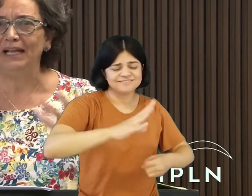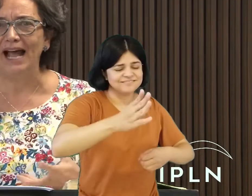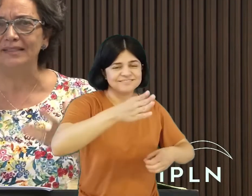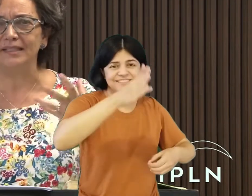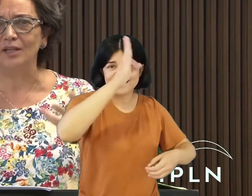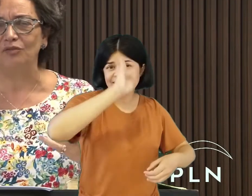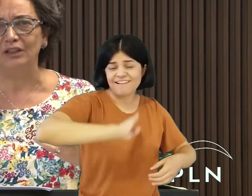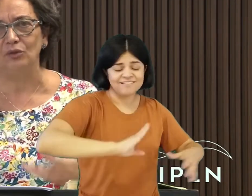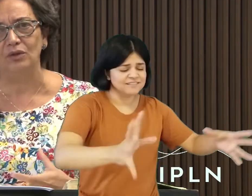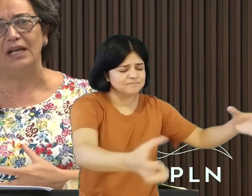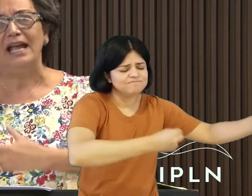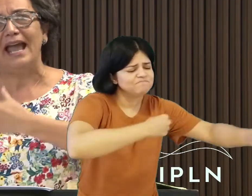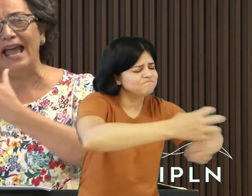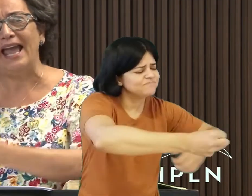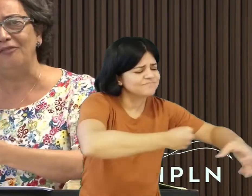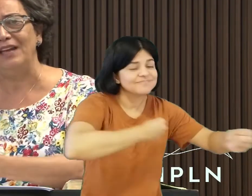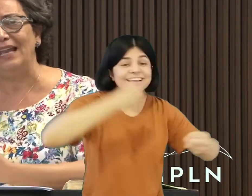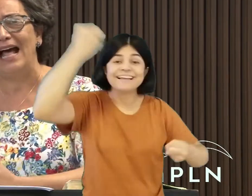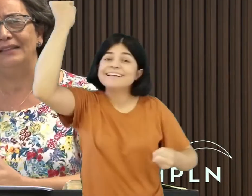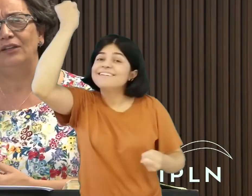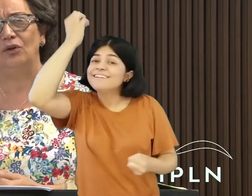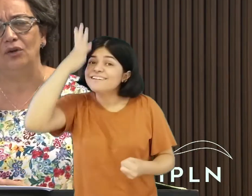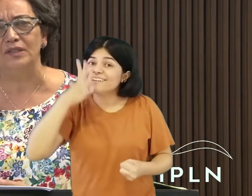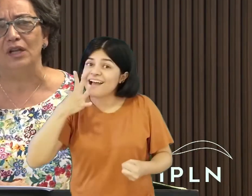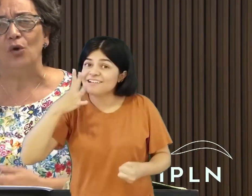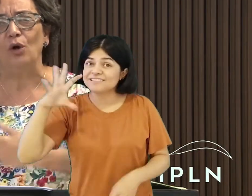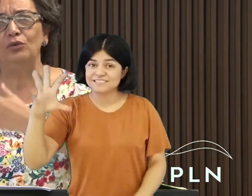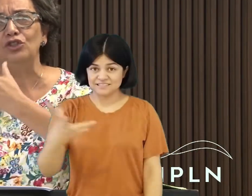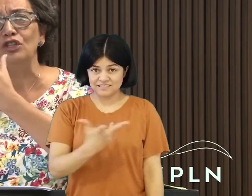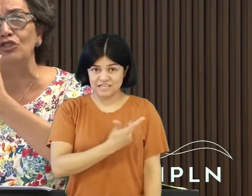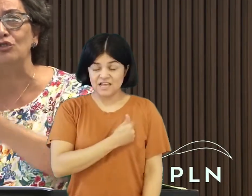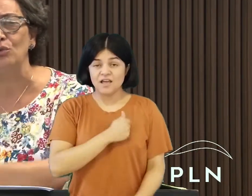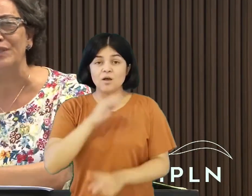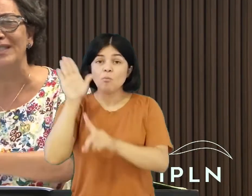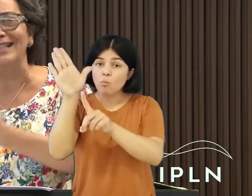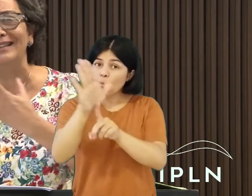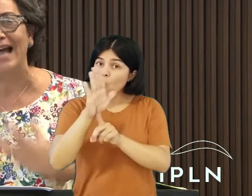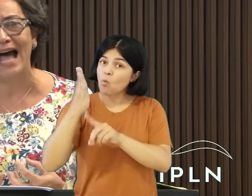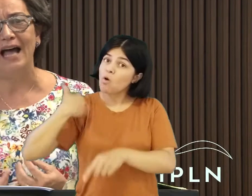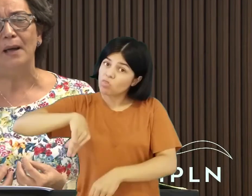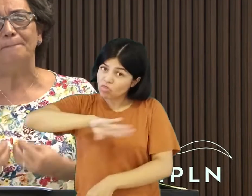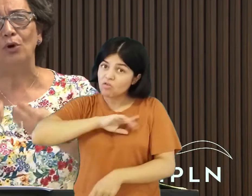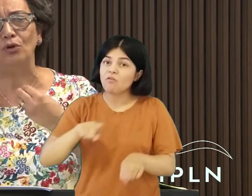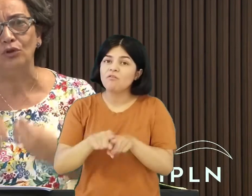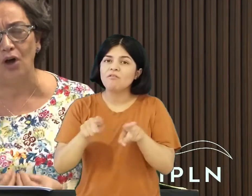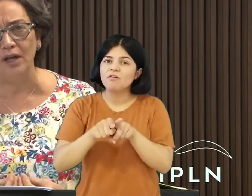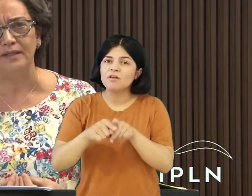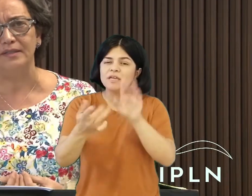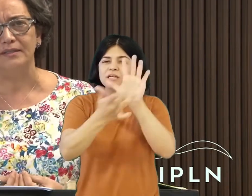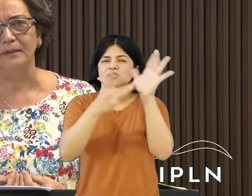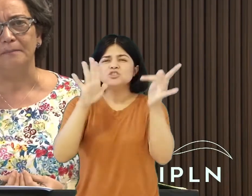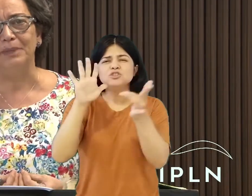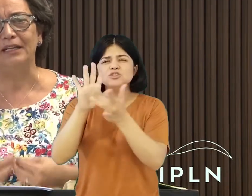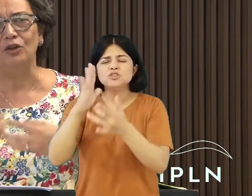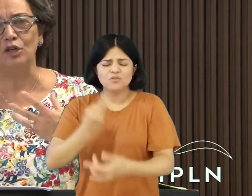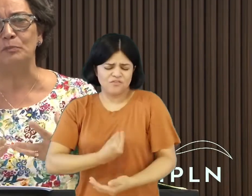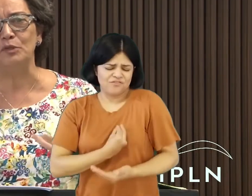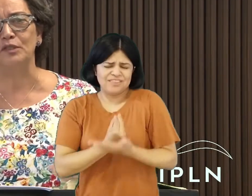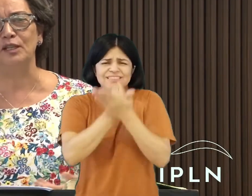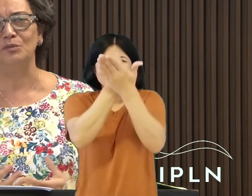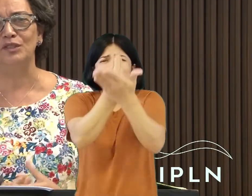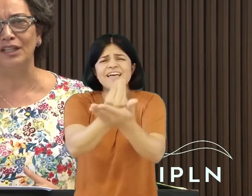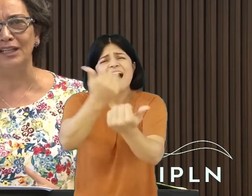mesma graça salvadora é revelada a nós quando Jesus se dá por nós, para que